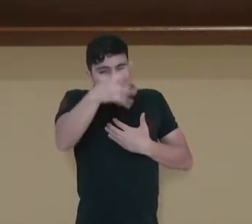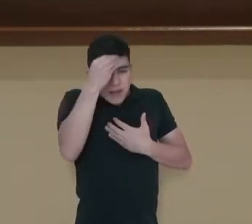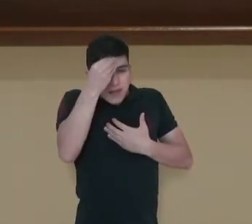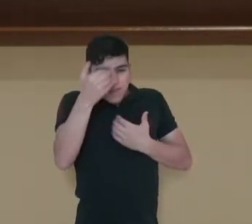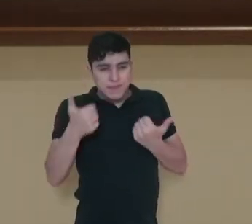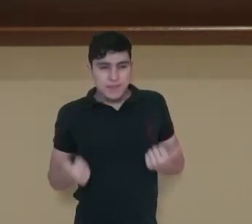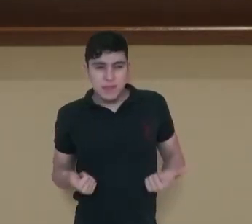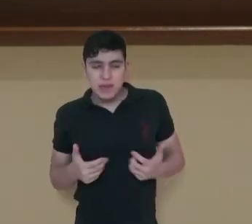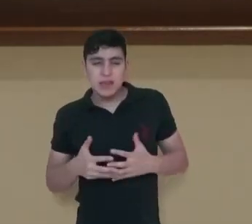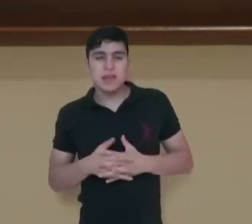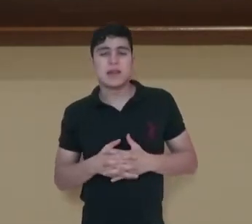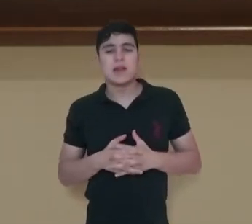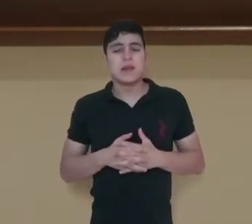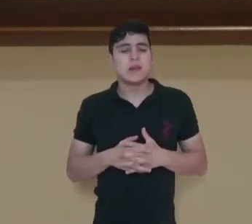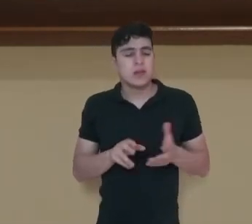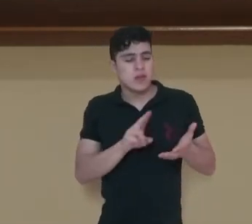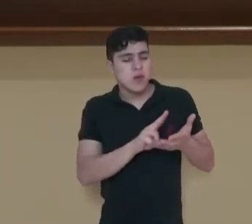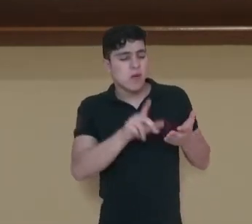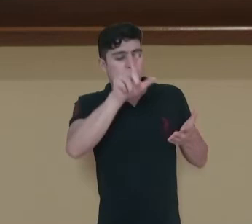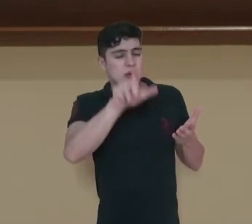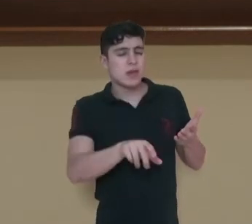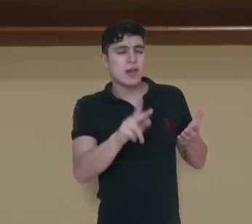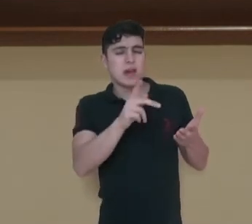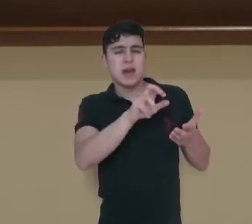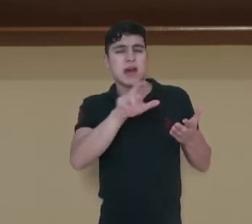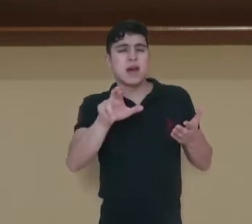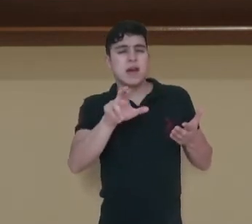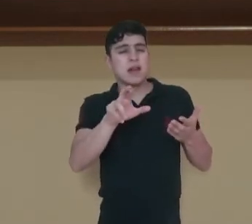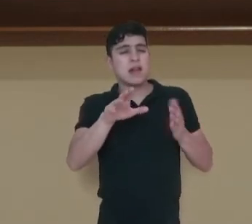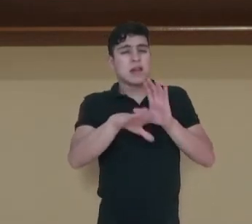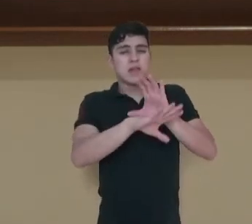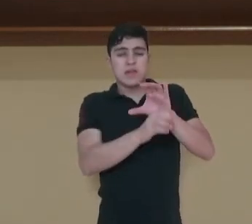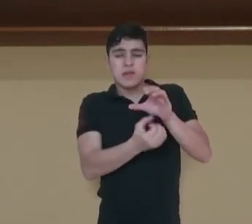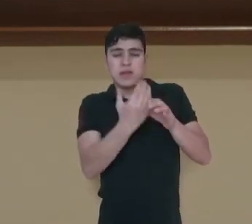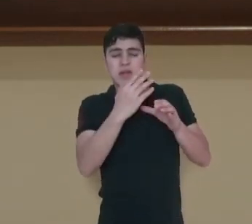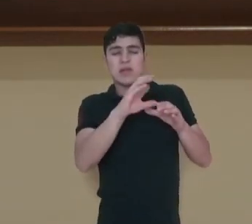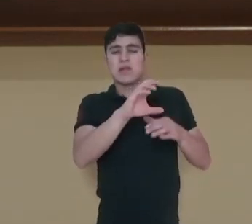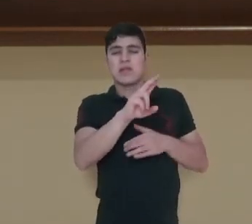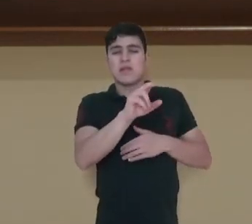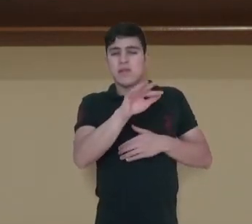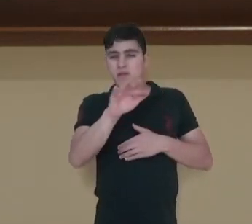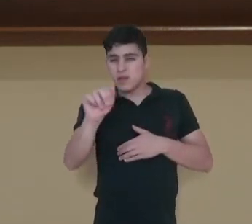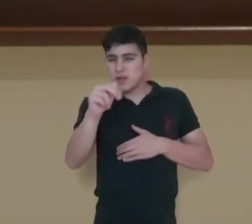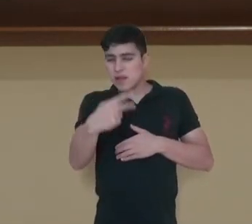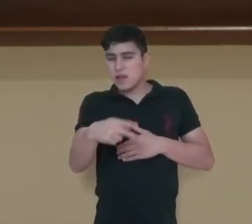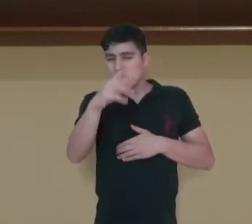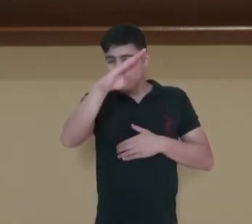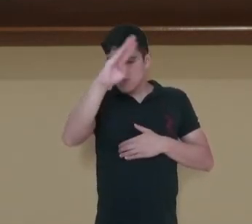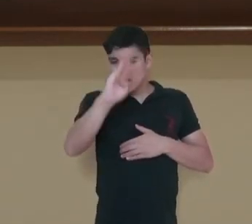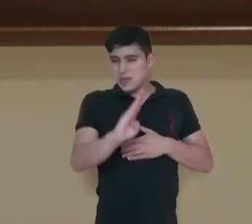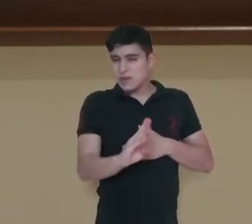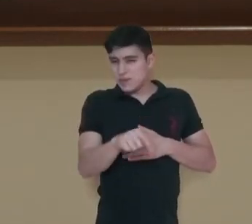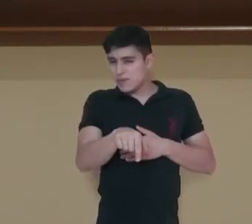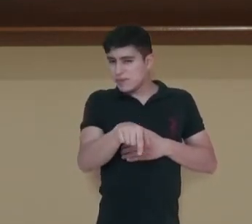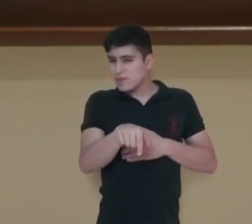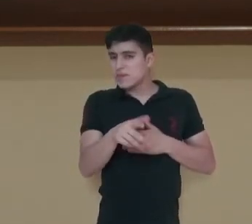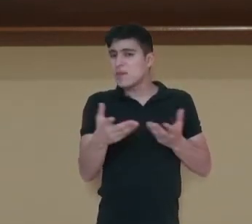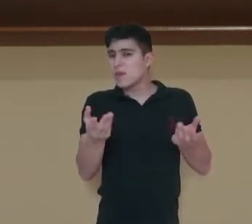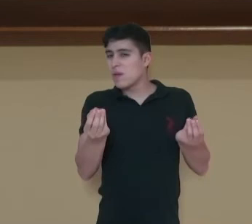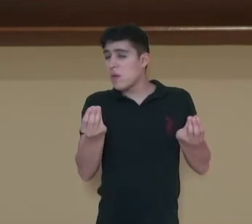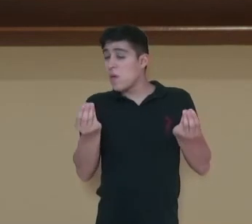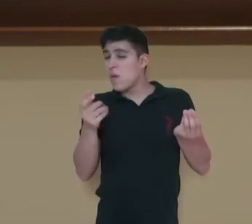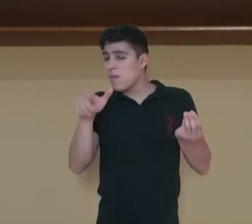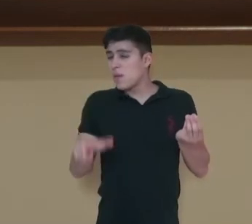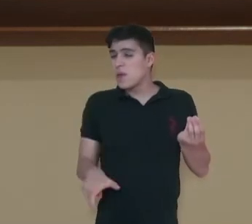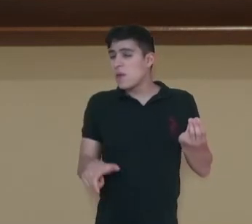agora? Qual o nome do rapper que foi cofundador da Central Única das Favelas? Acabei de falar dele, um homem emblemático em questão de